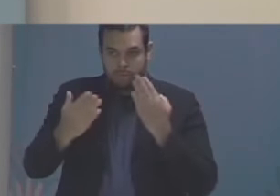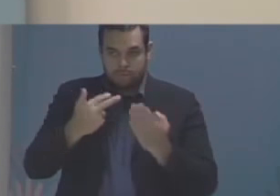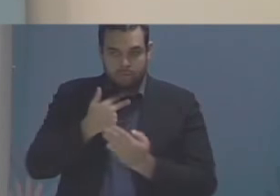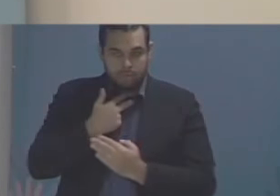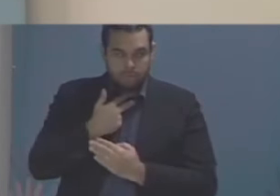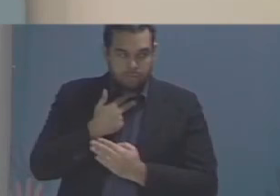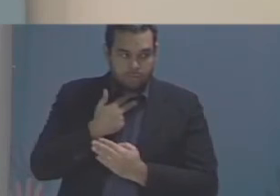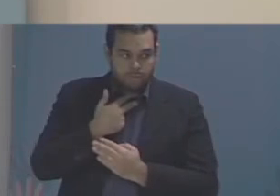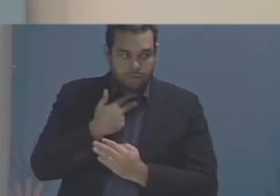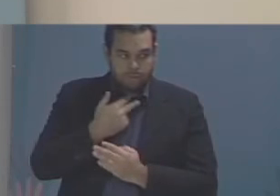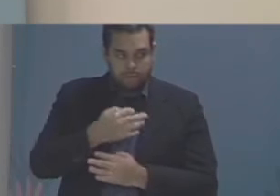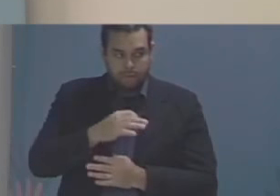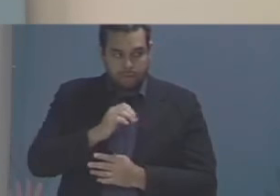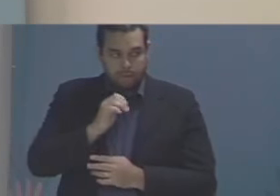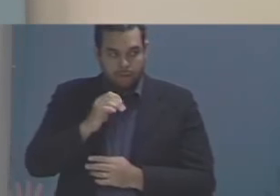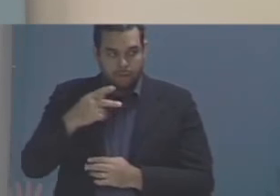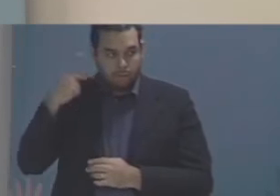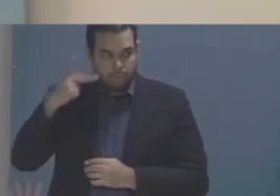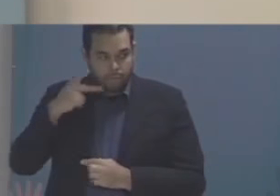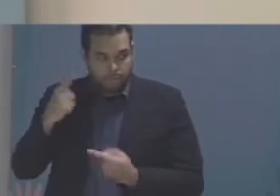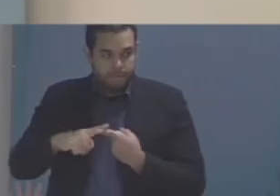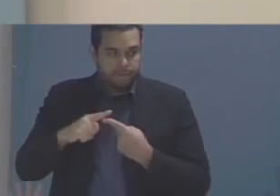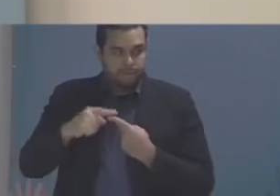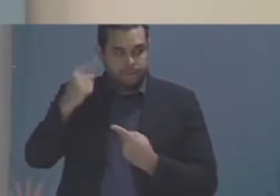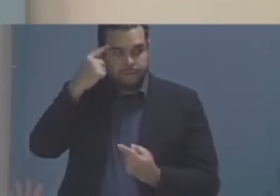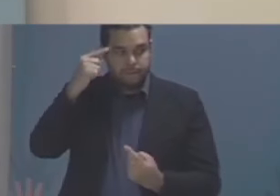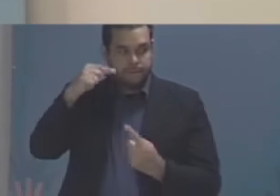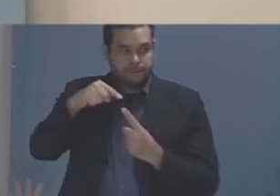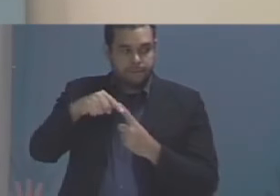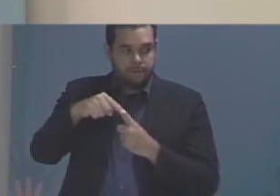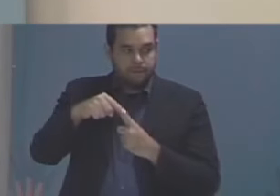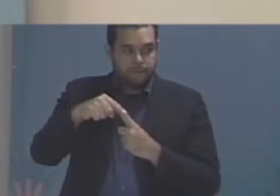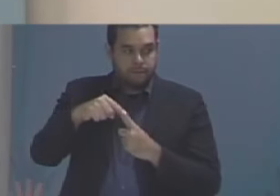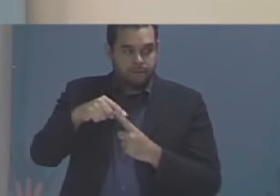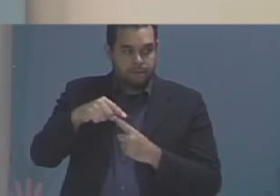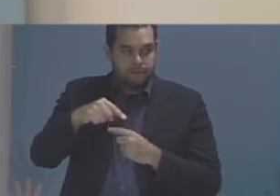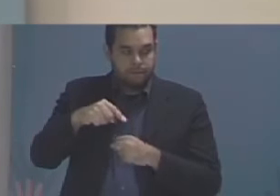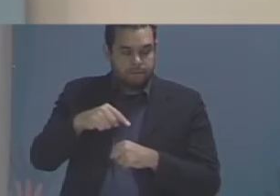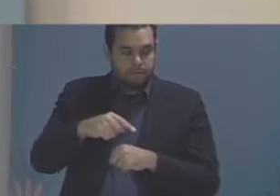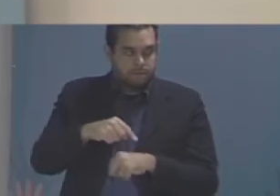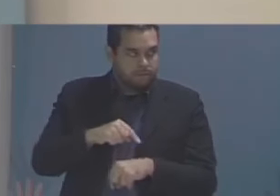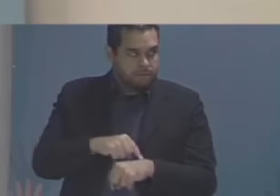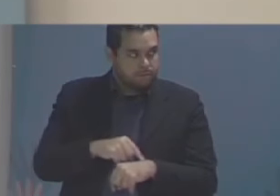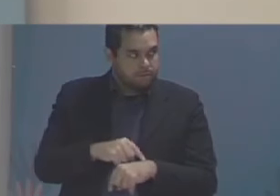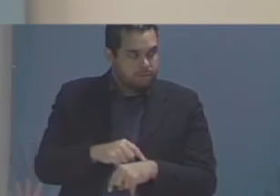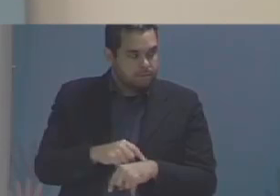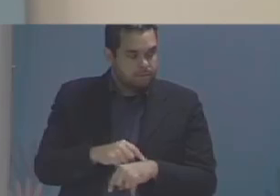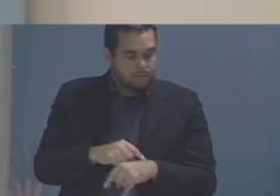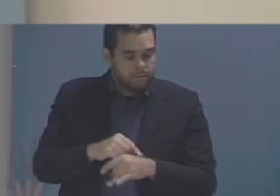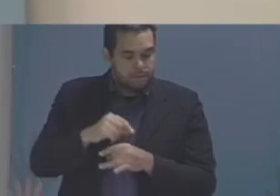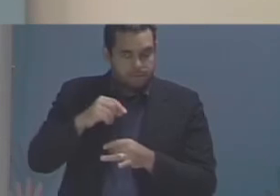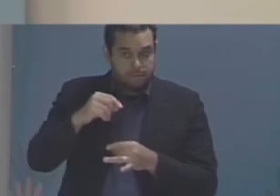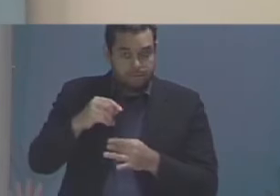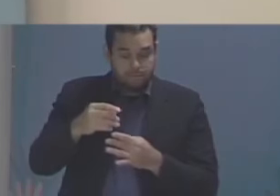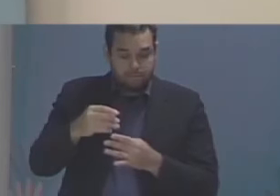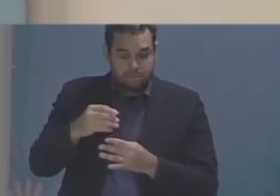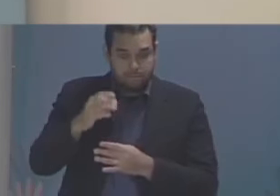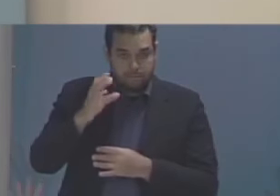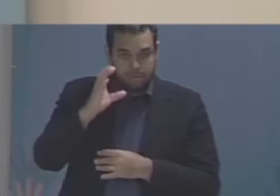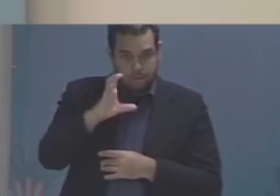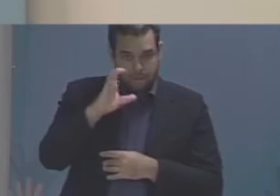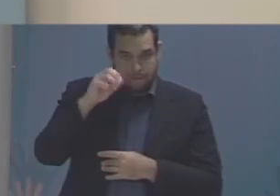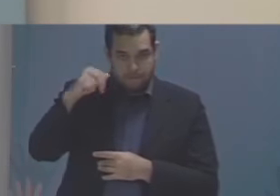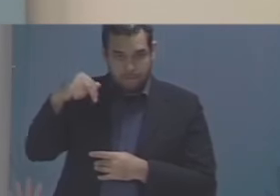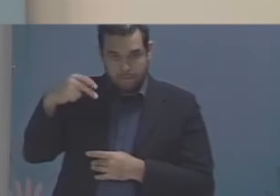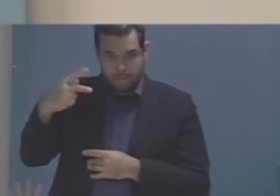a convicções políticas, convicções partidárias, convicções ideológicas, e nós somos de acordo com esse código de ética. Não obstante, o CNP é um evento caro, é um